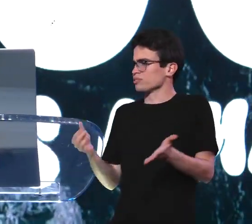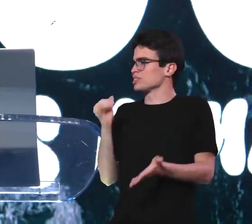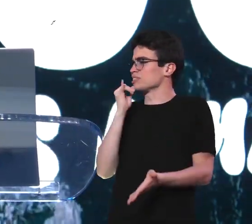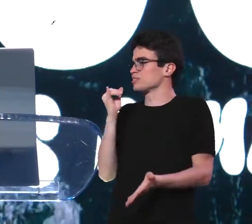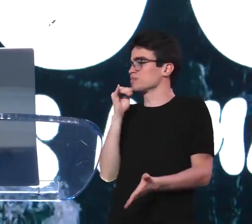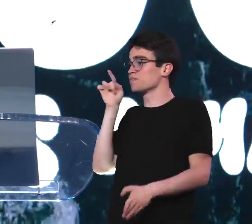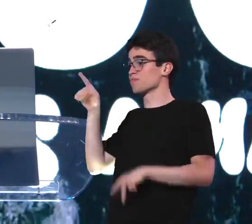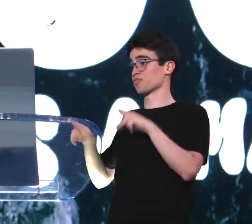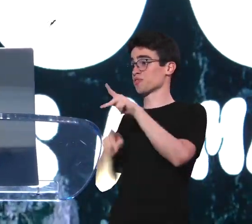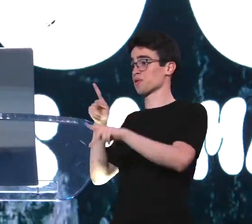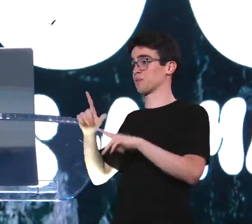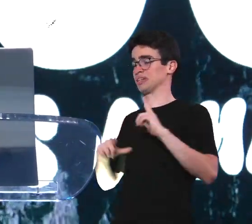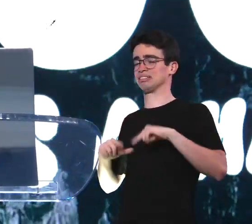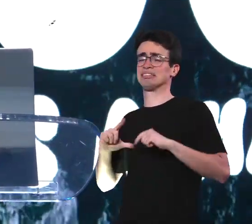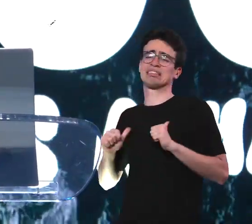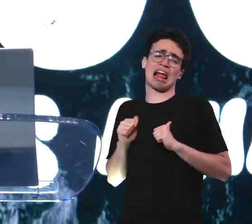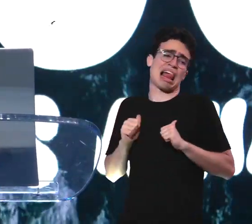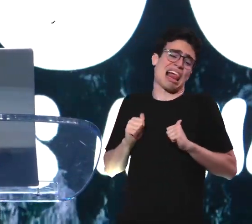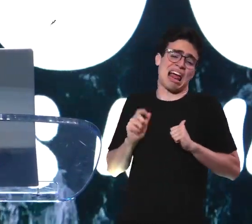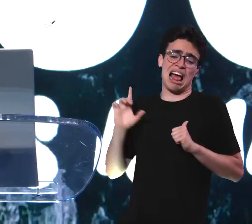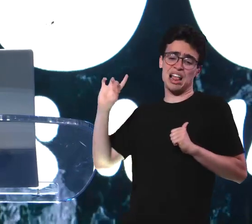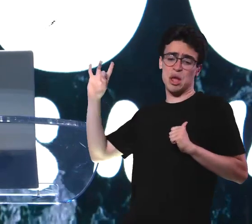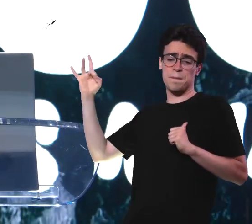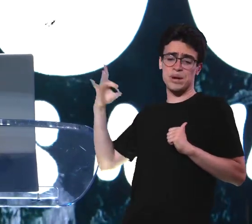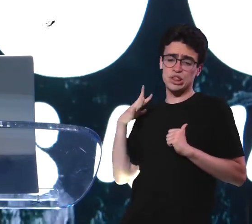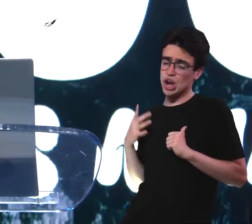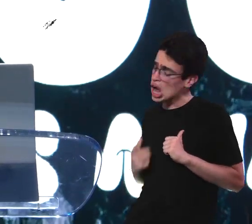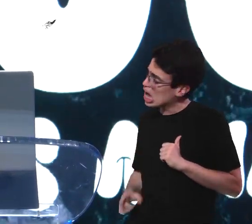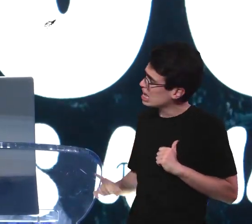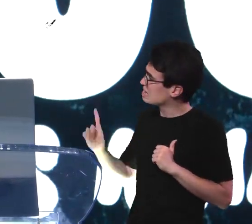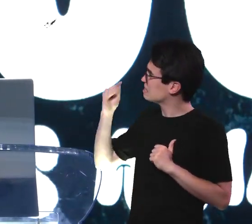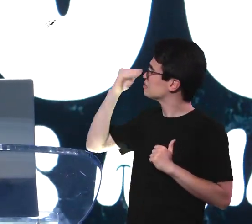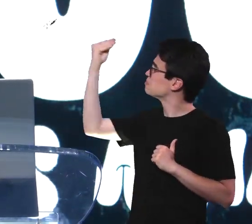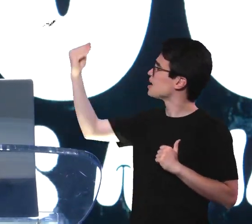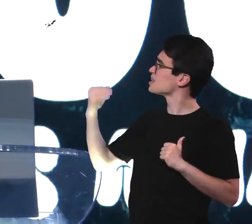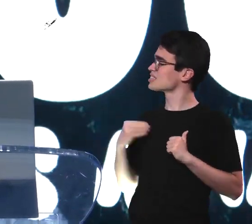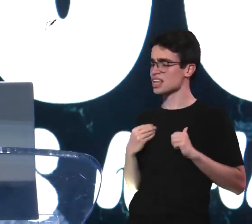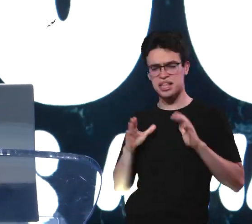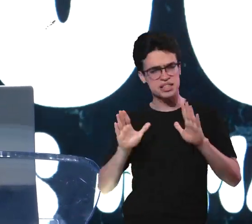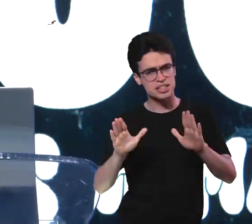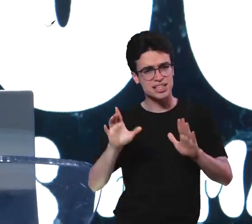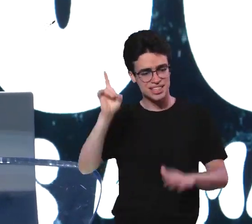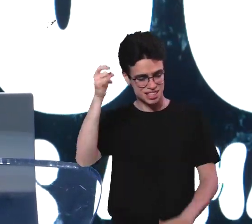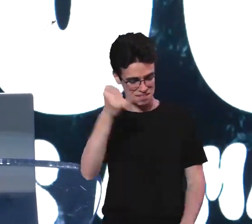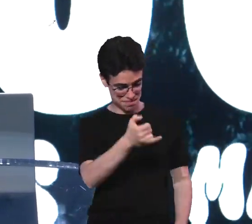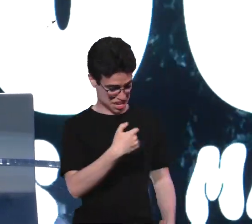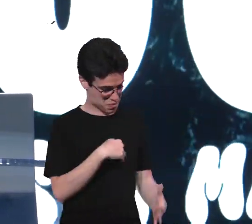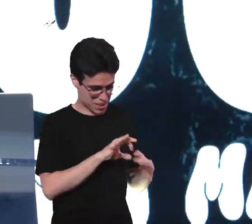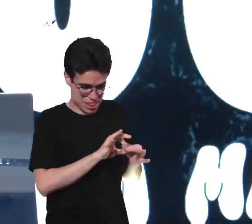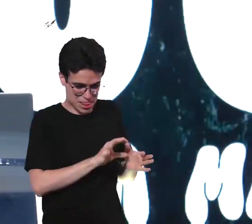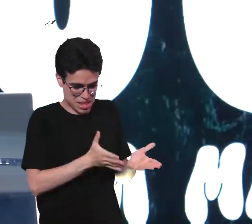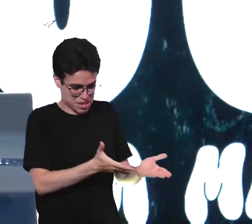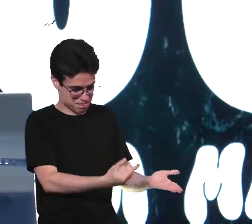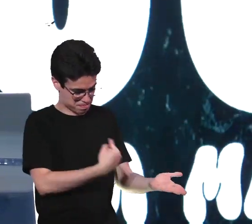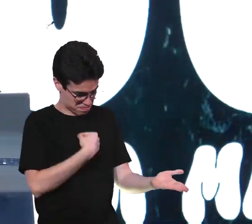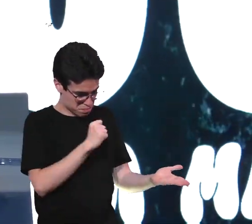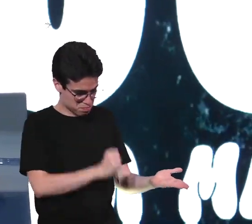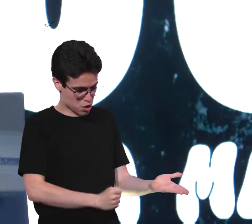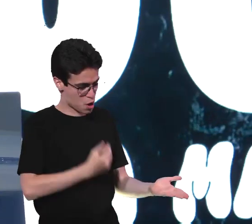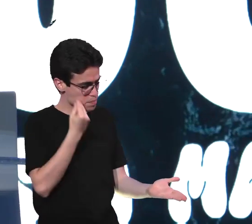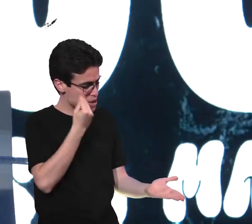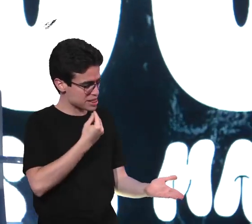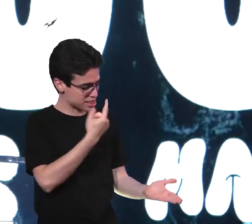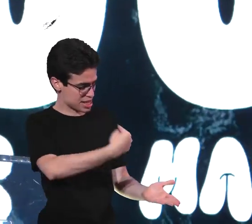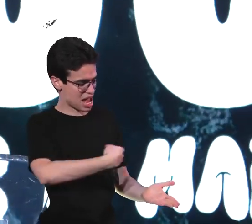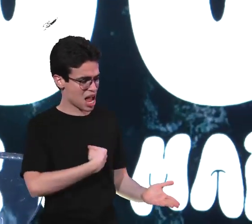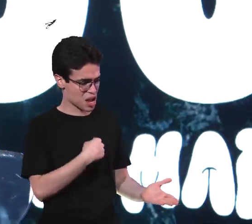de Israel. Deus me abandonou. Deus se esqueceu de mim. Mas ele está dizendo, eu estou acessível a você. Os meus ouvidos estão